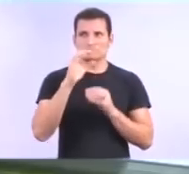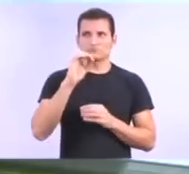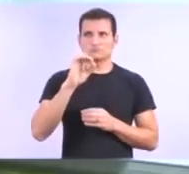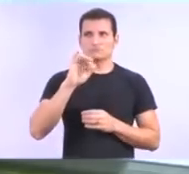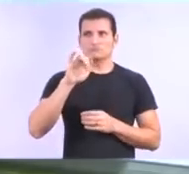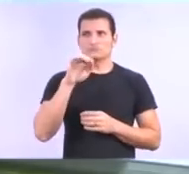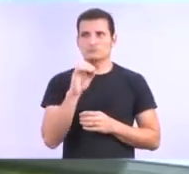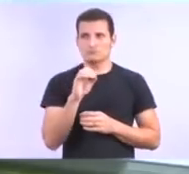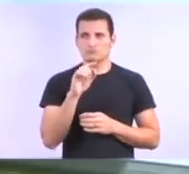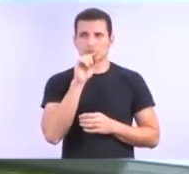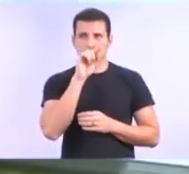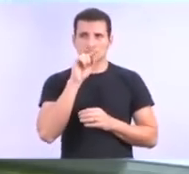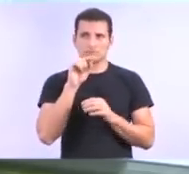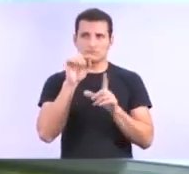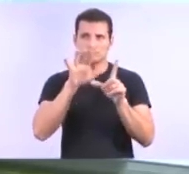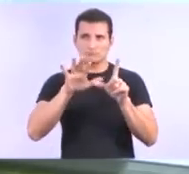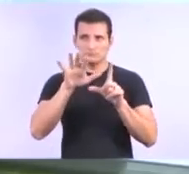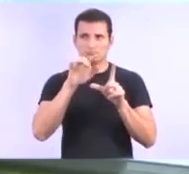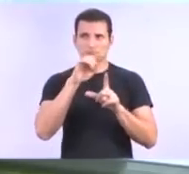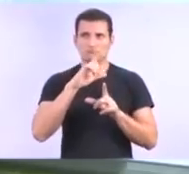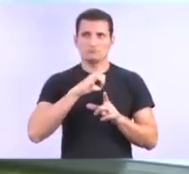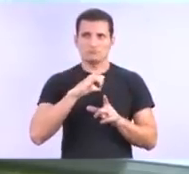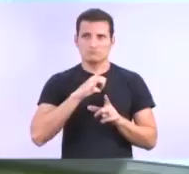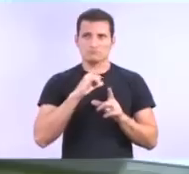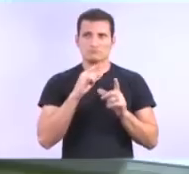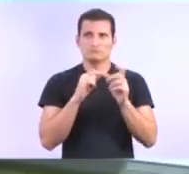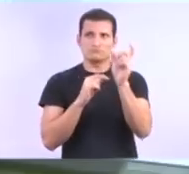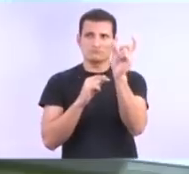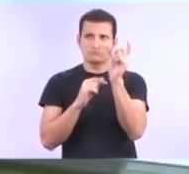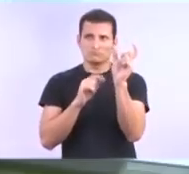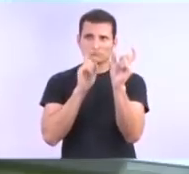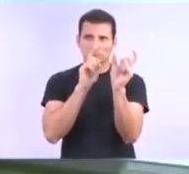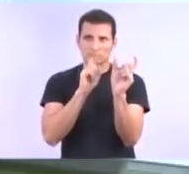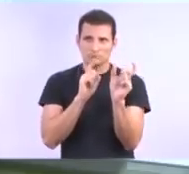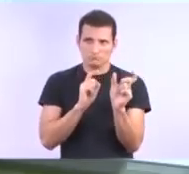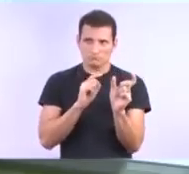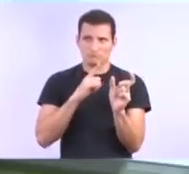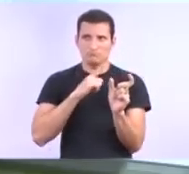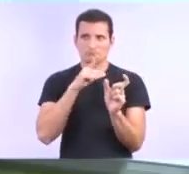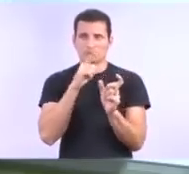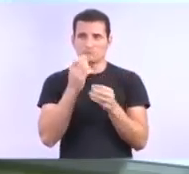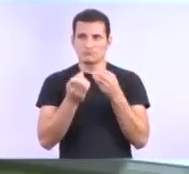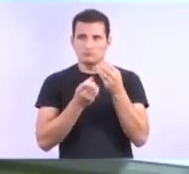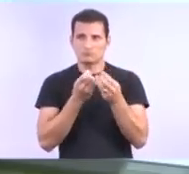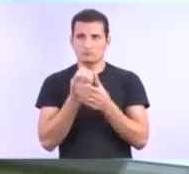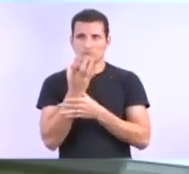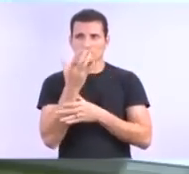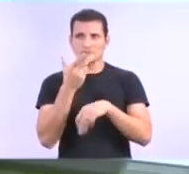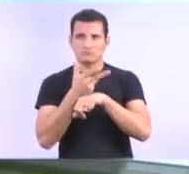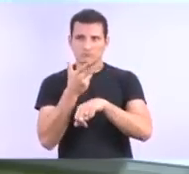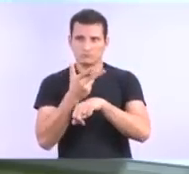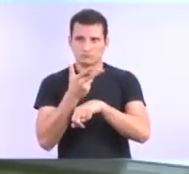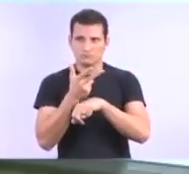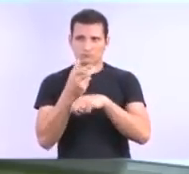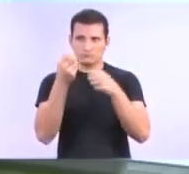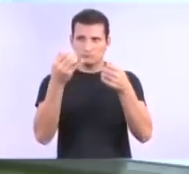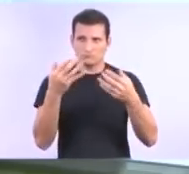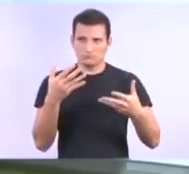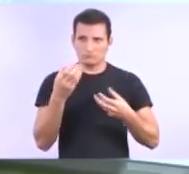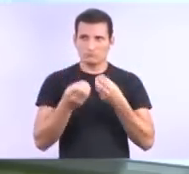Lá no ambiente você vai ter links com vídeos especificando como foi criado esse objeto do início ao fim. Então é bom